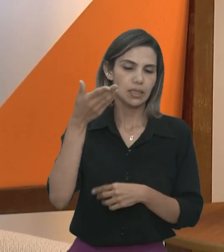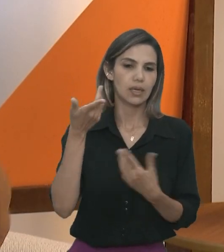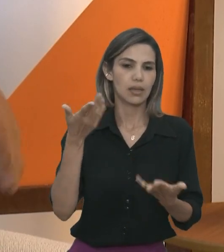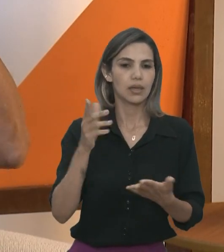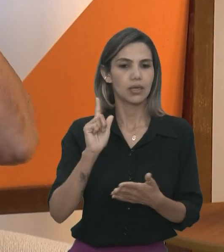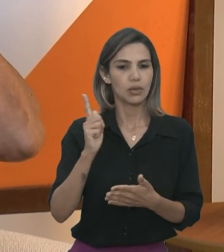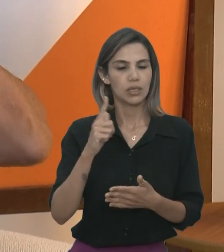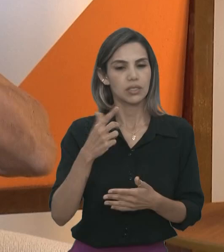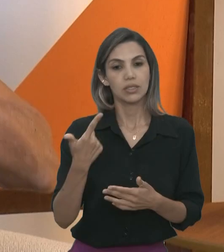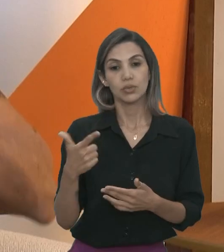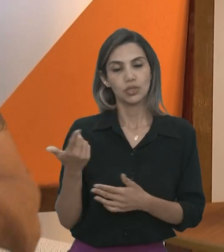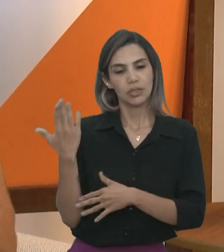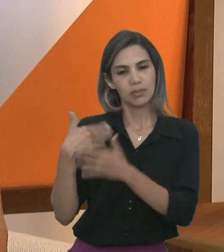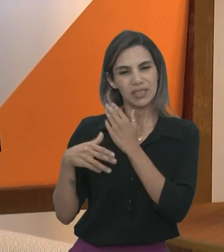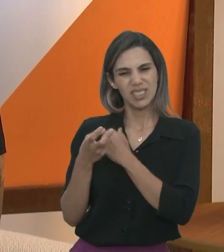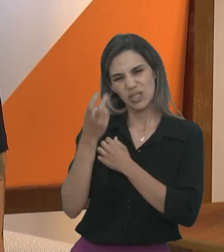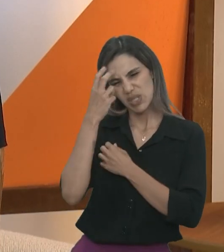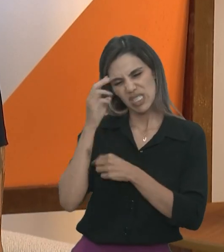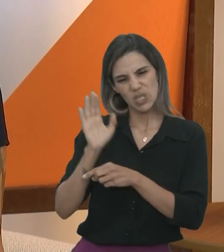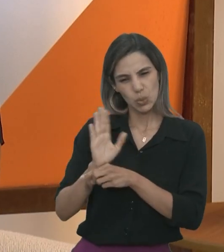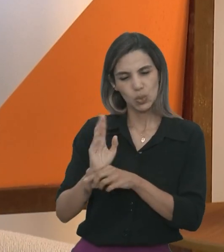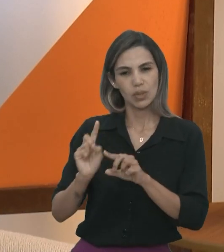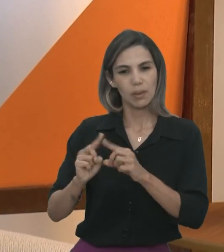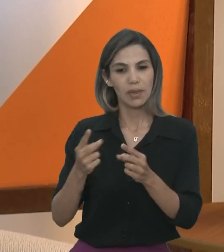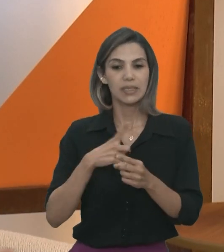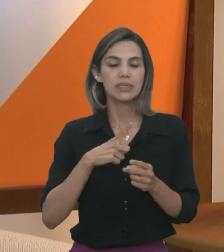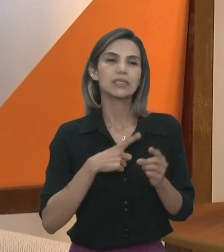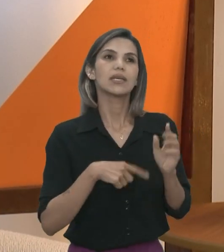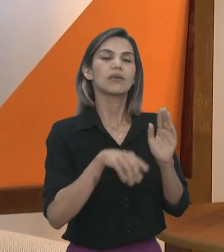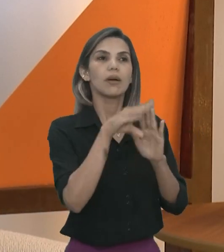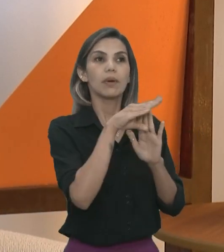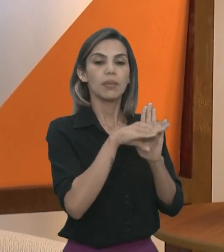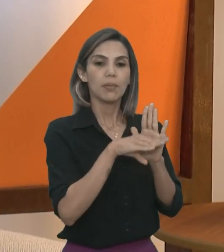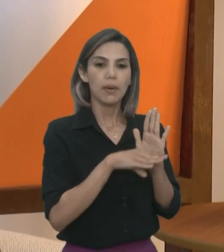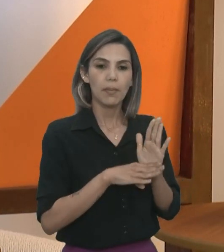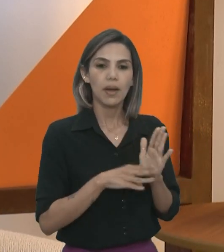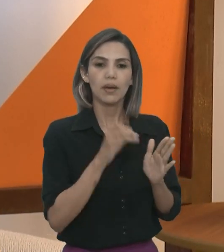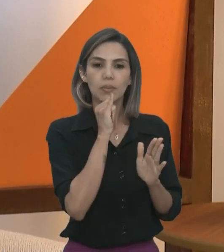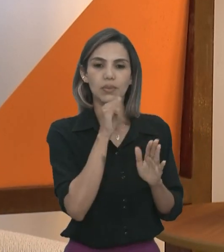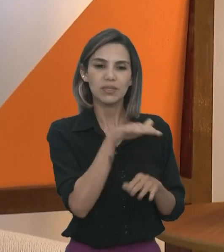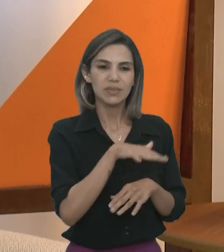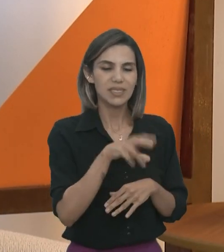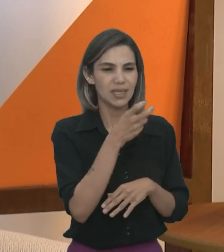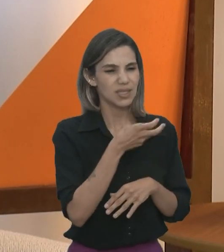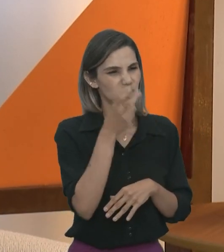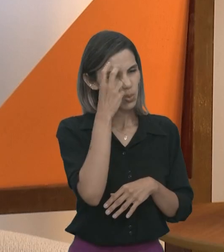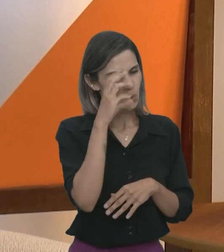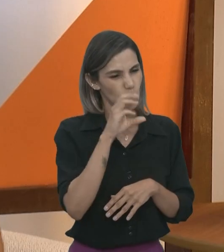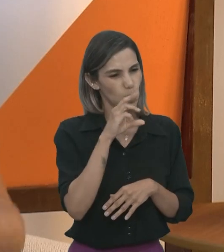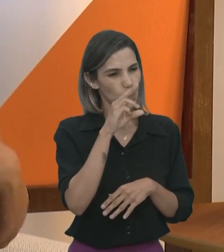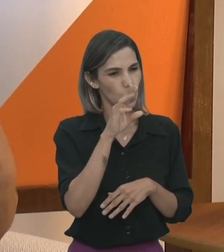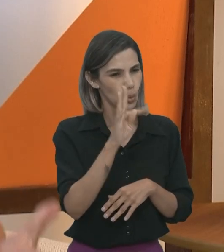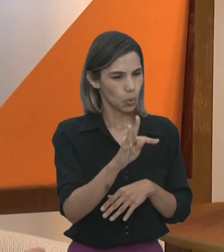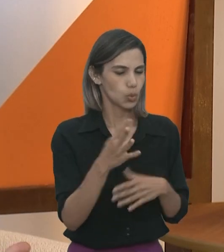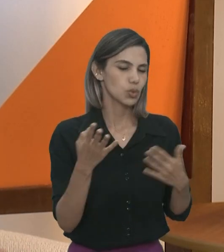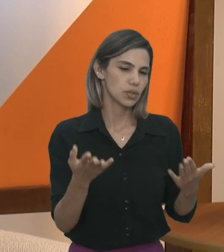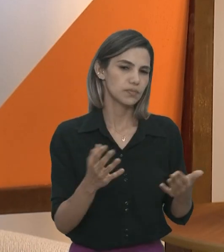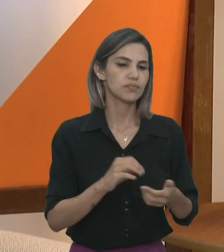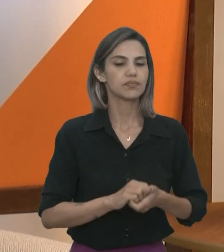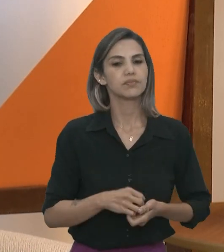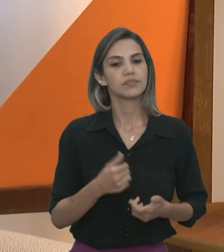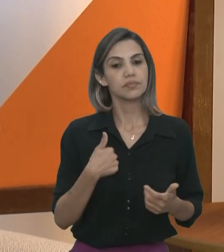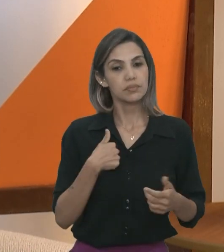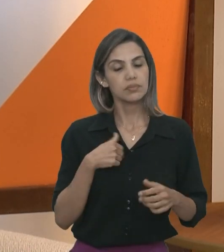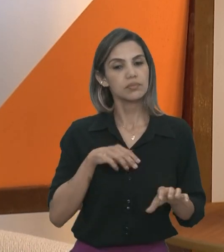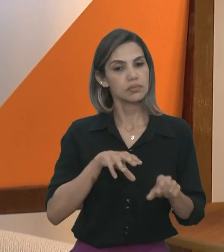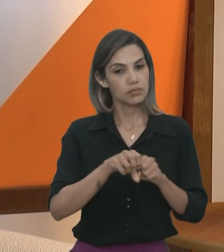tinha cinecultura, mas cinemas que eram assim, que tinham uma programação de cinema cult. E aí eu terminei a